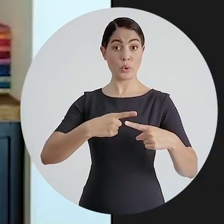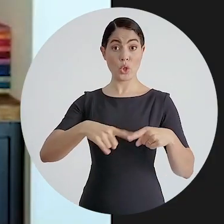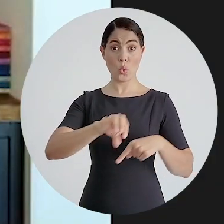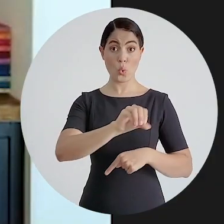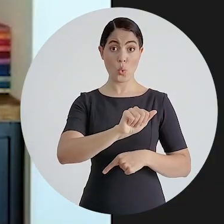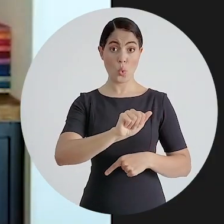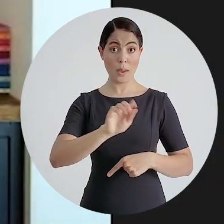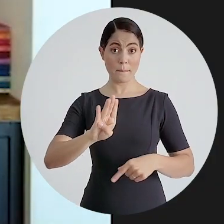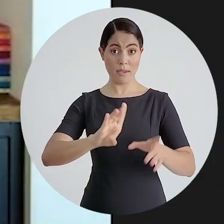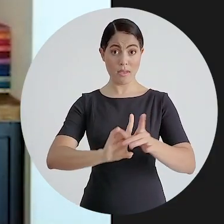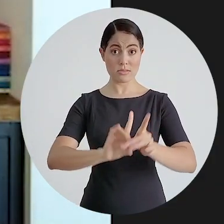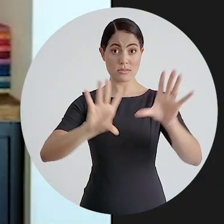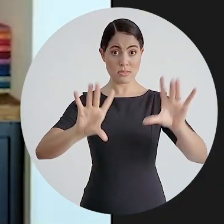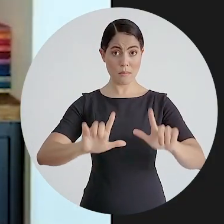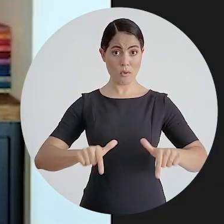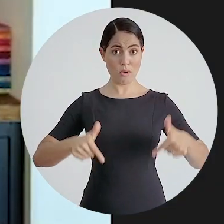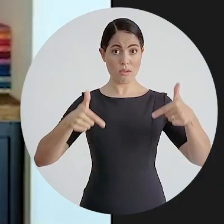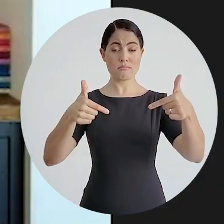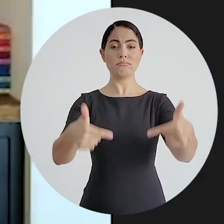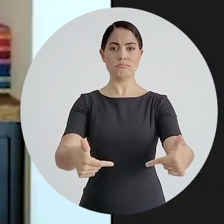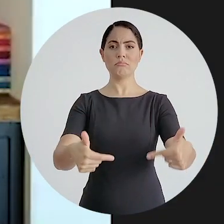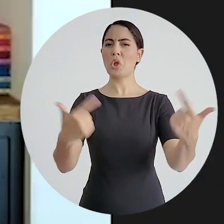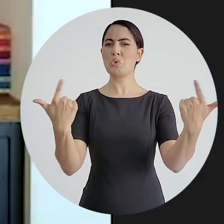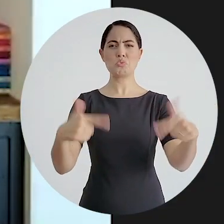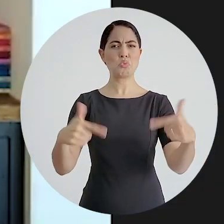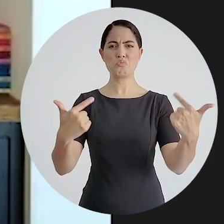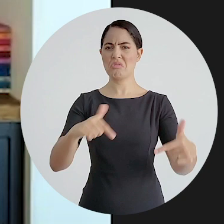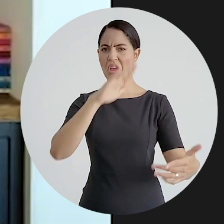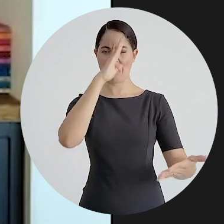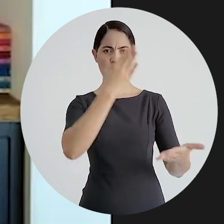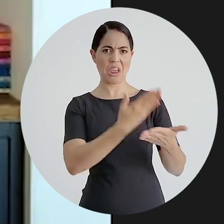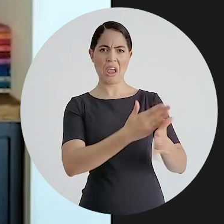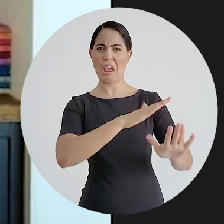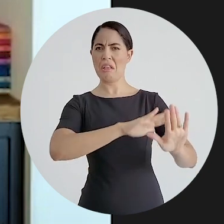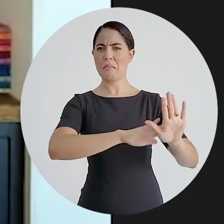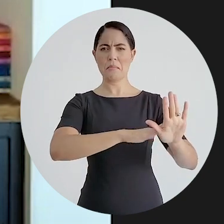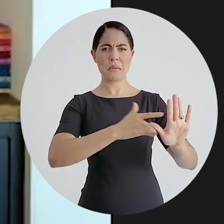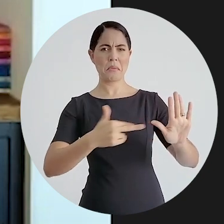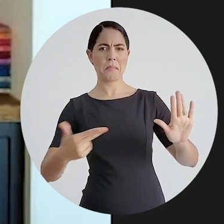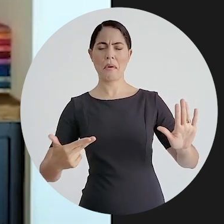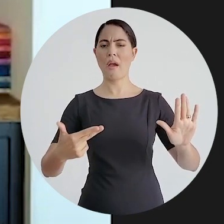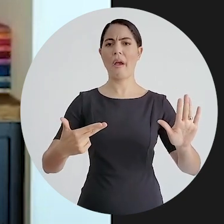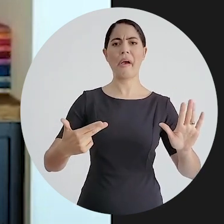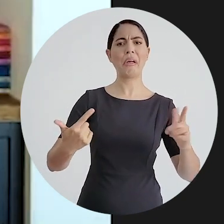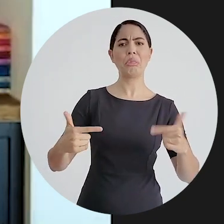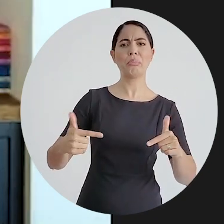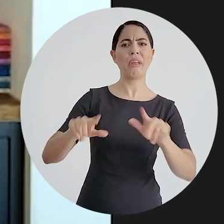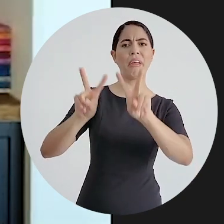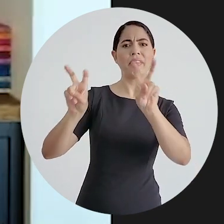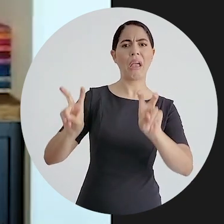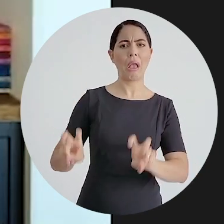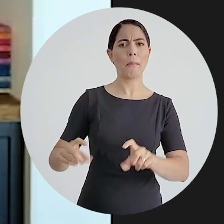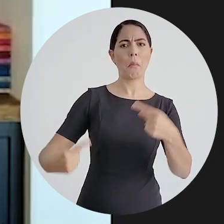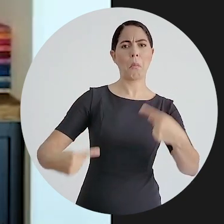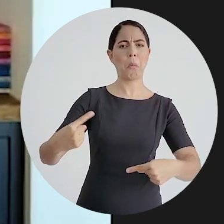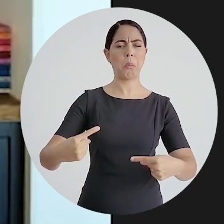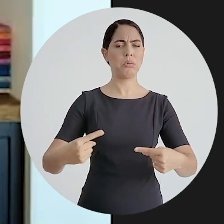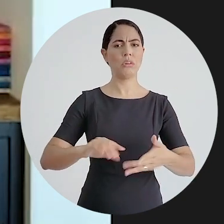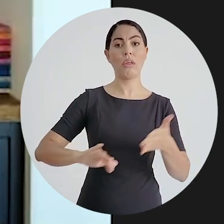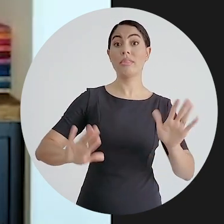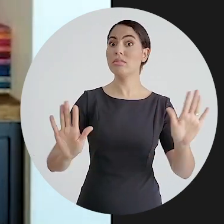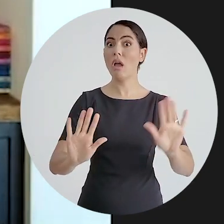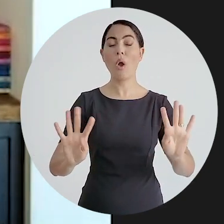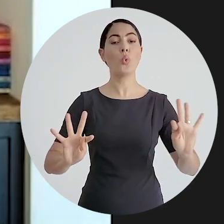espírito democrático da nossa gestão, né? Não há dogmas na Ordem dos Advogados hoje, não há temas que não possam ser